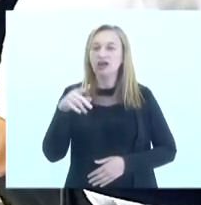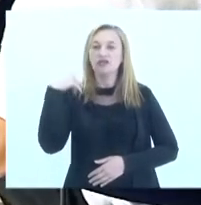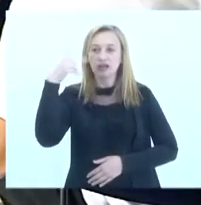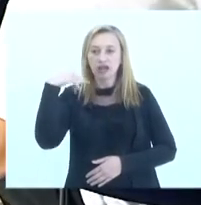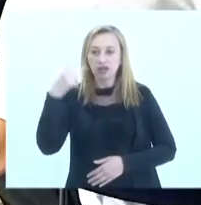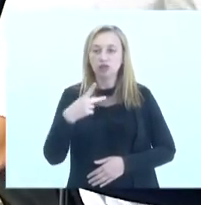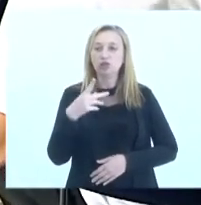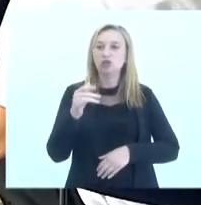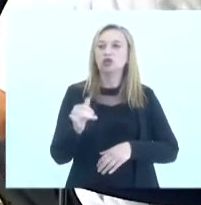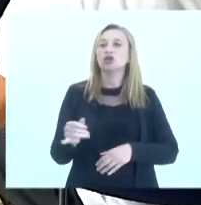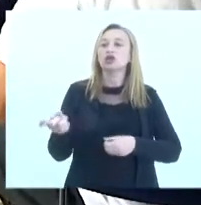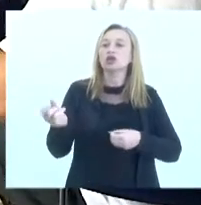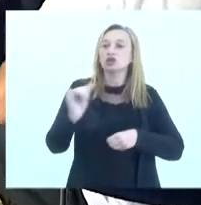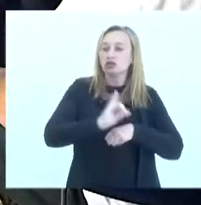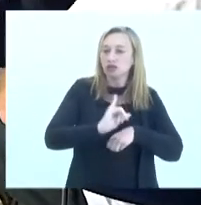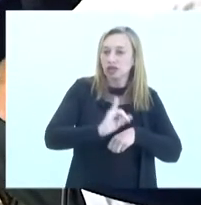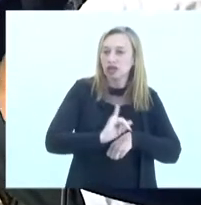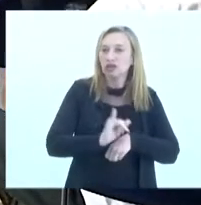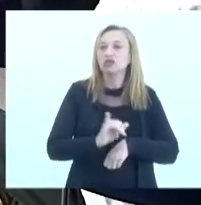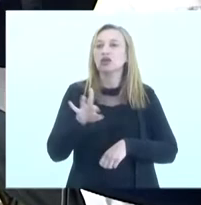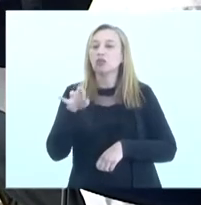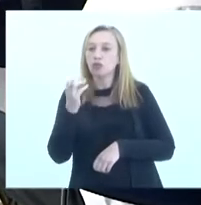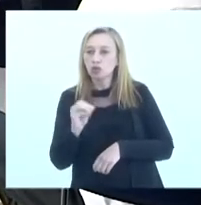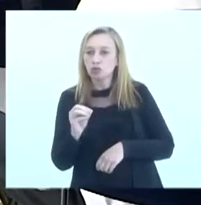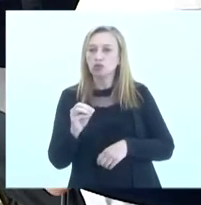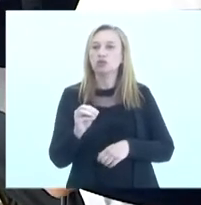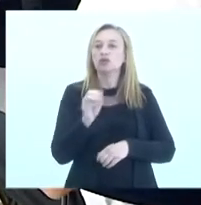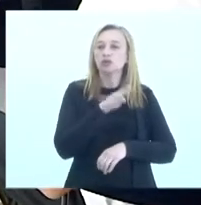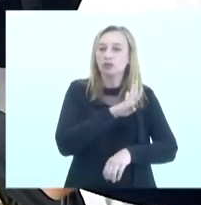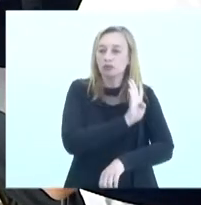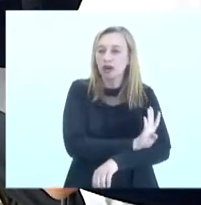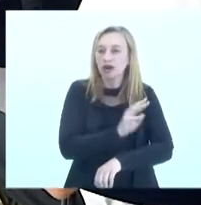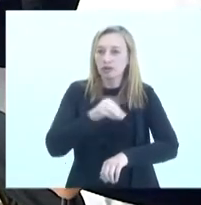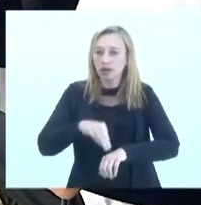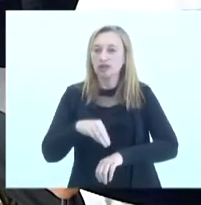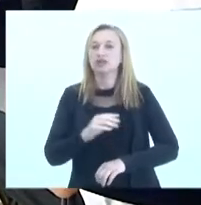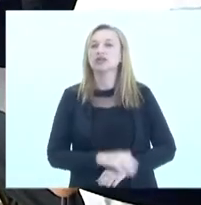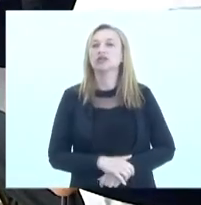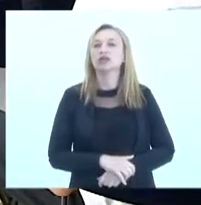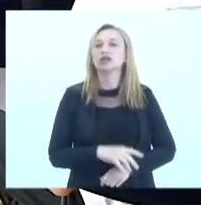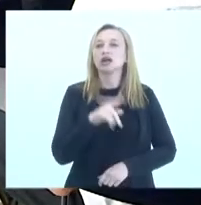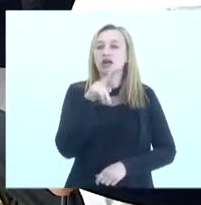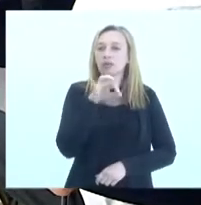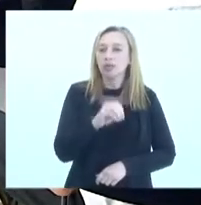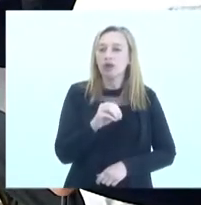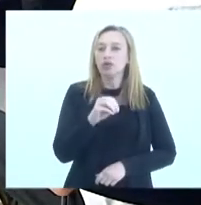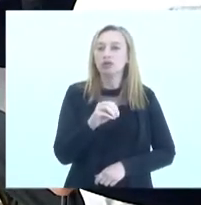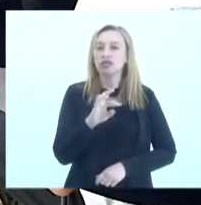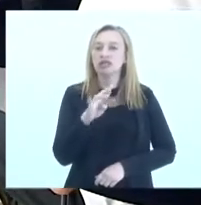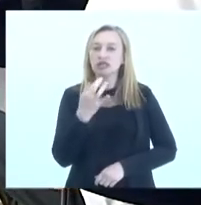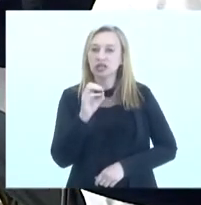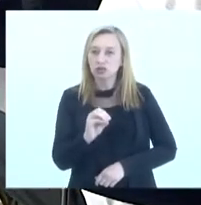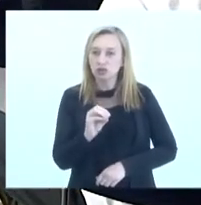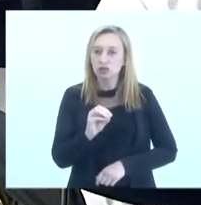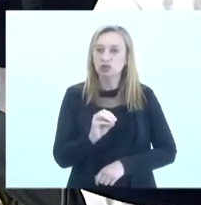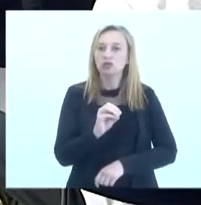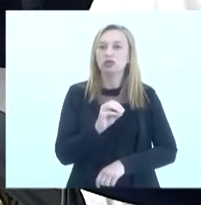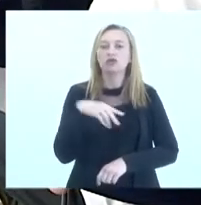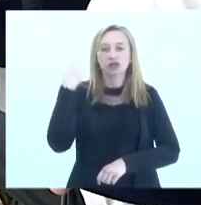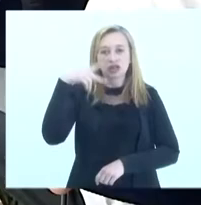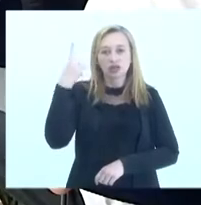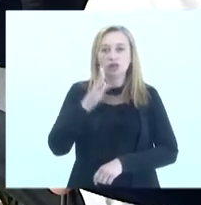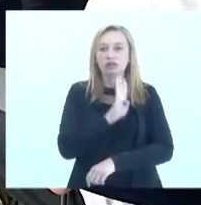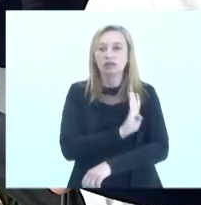Volta Redonda, Bruno, vereador de Barra Mansa, e Paulo Sandro, vereador de Barra Mansa. Por